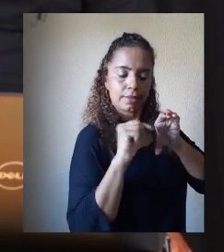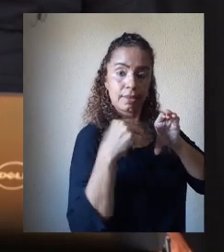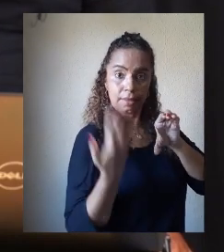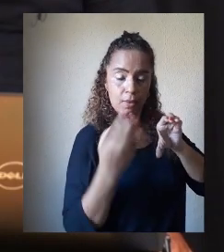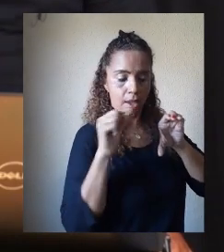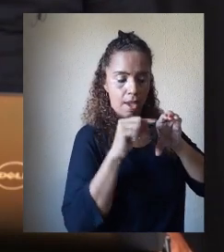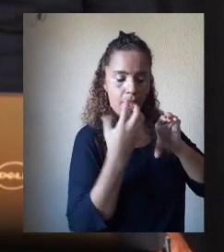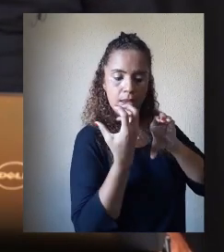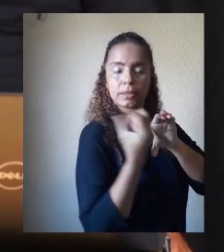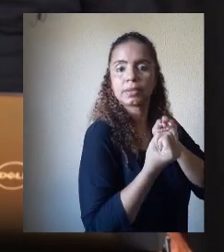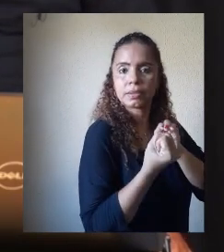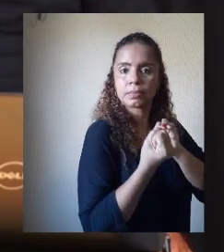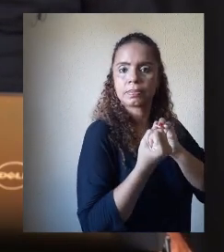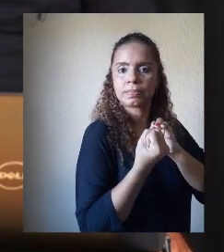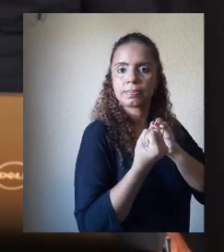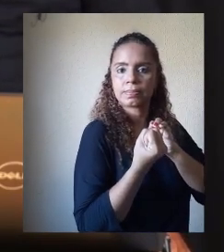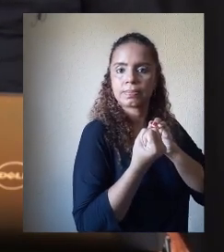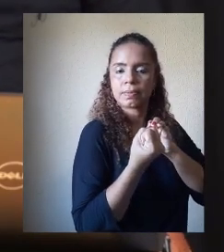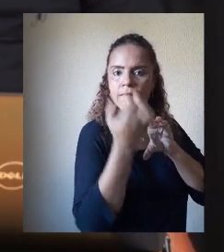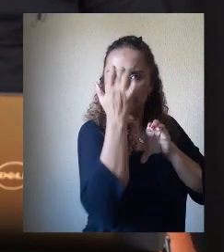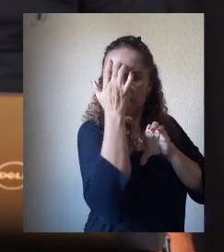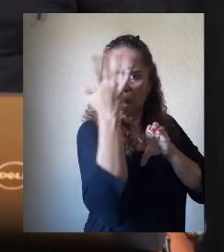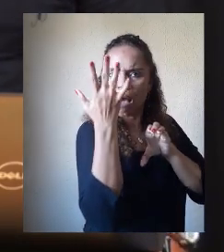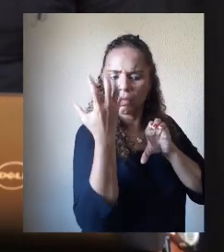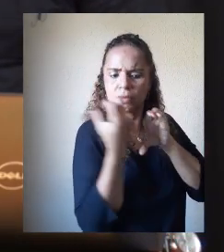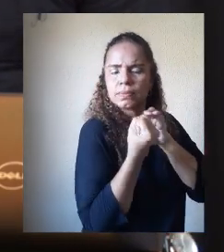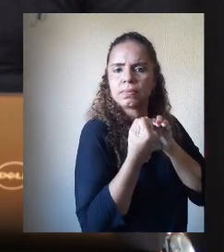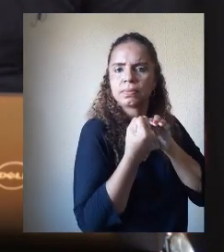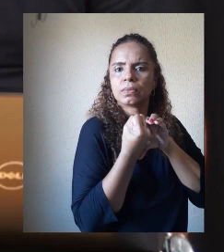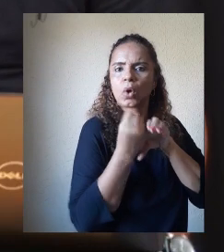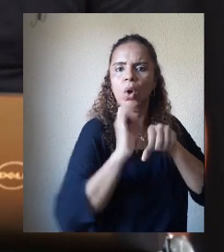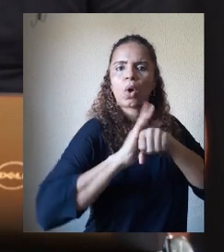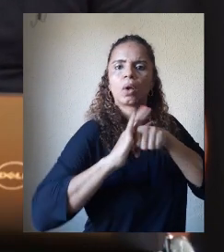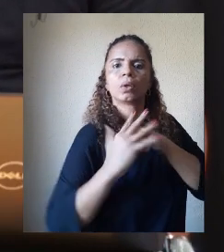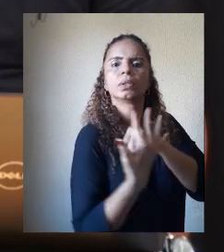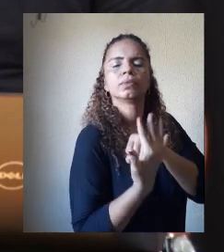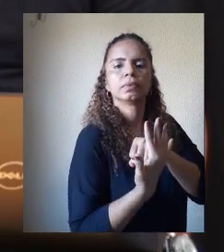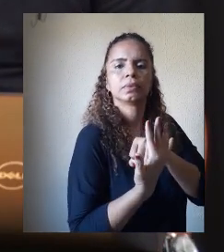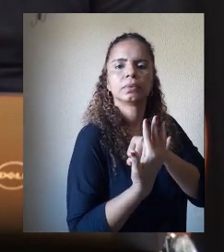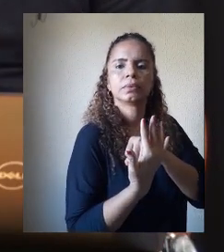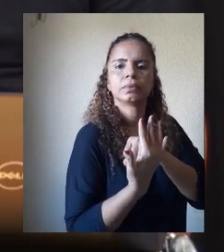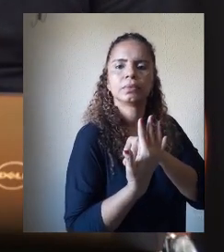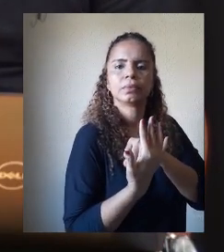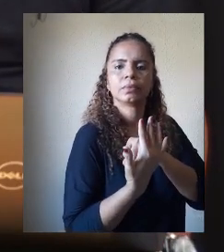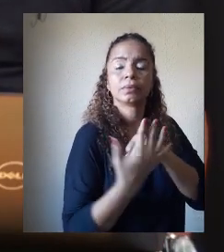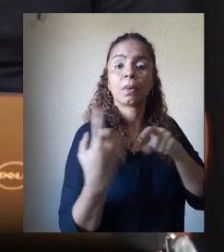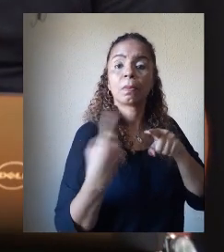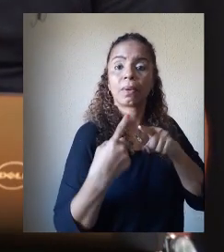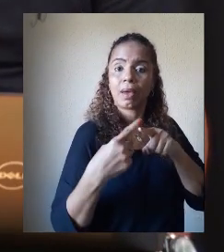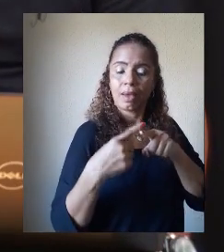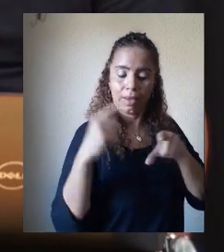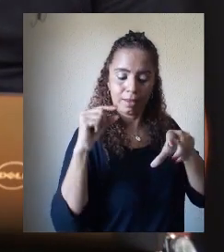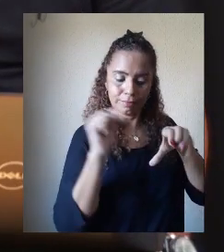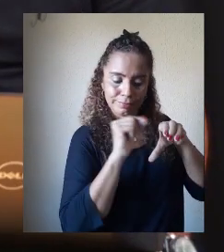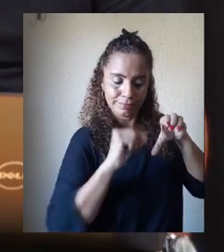as células do nosso trato respiratório são facilmente infectáveis pelo coronavírus porque esses receptores são abundantes nessas